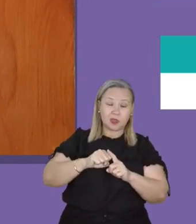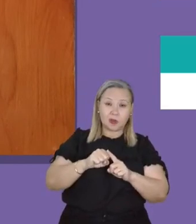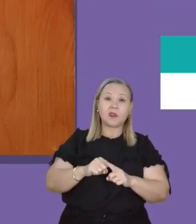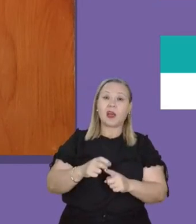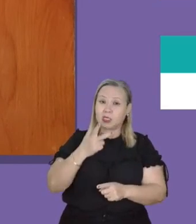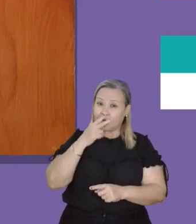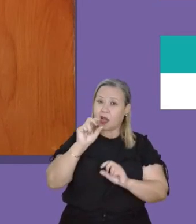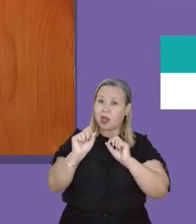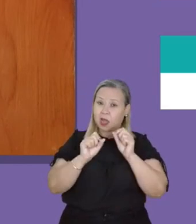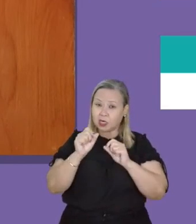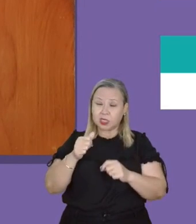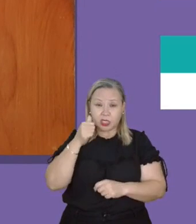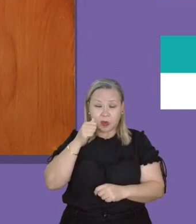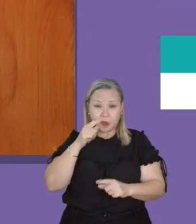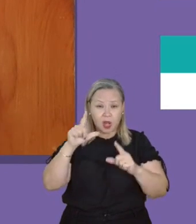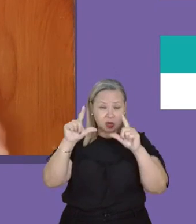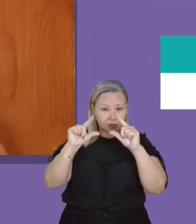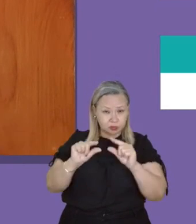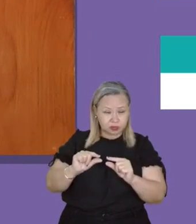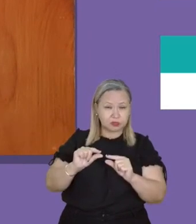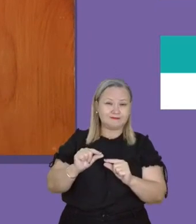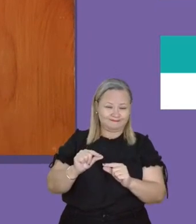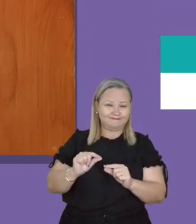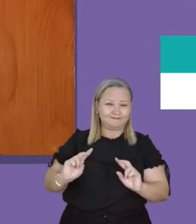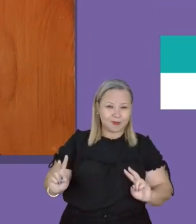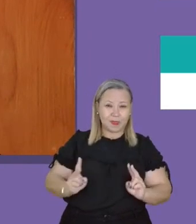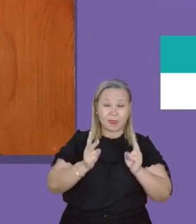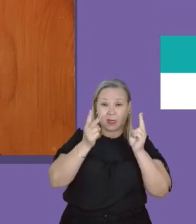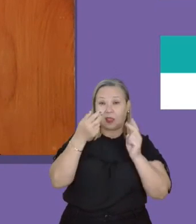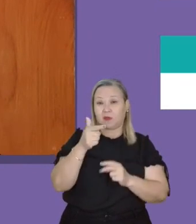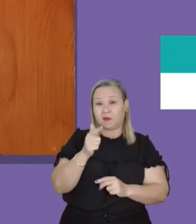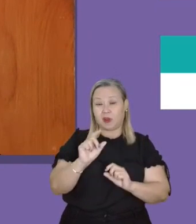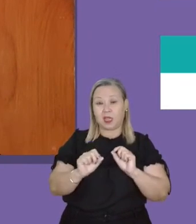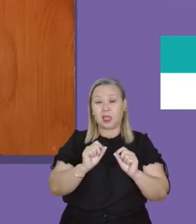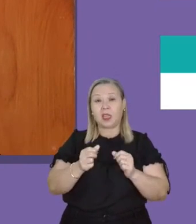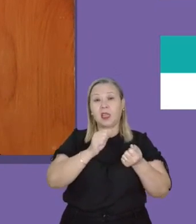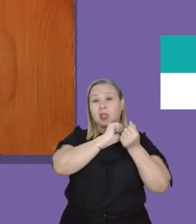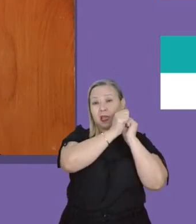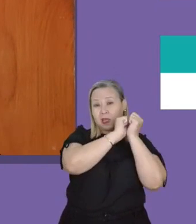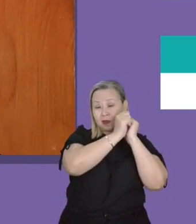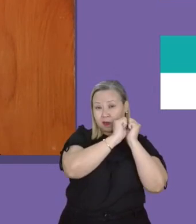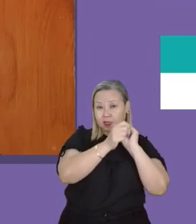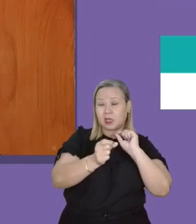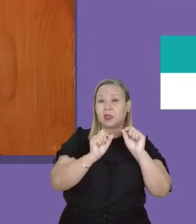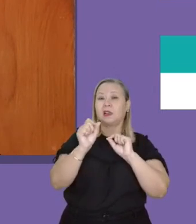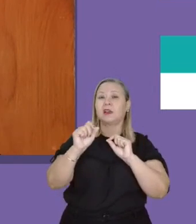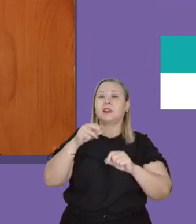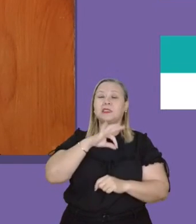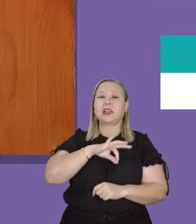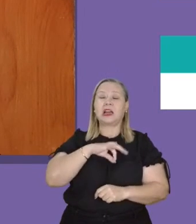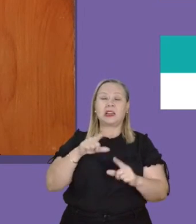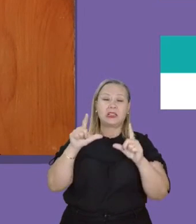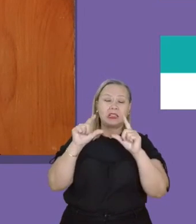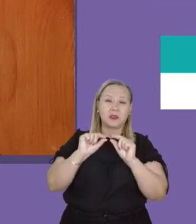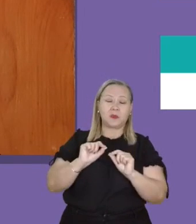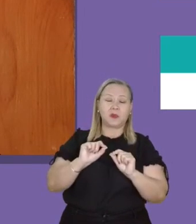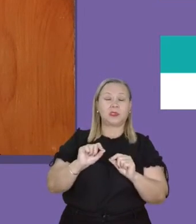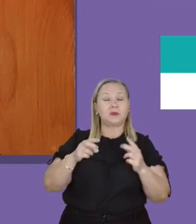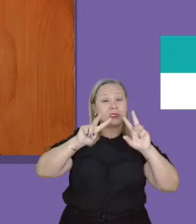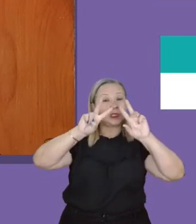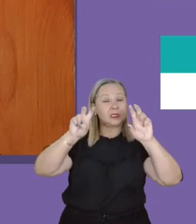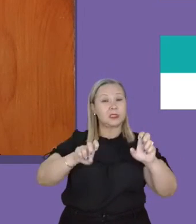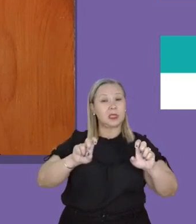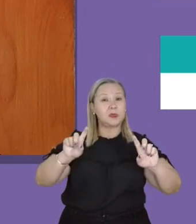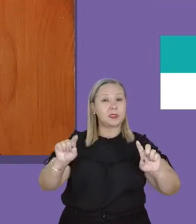que a gente vale menos, o fato do trabalho doméstico não remunerado, todos esses temas que são desafiadores, né,